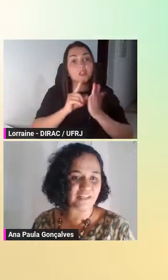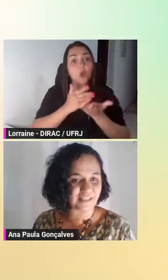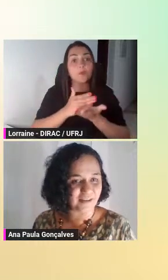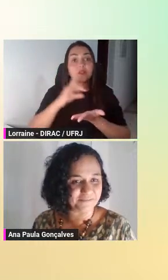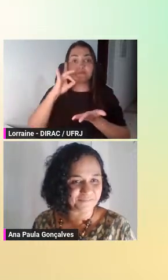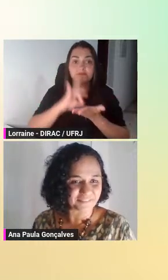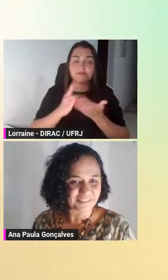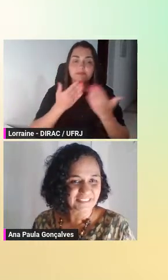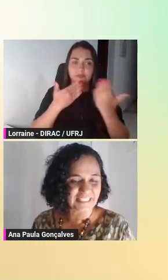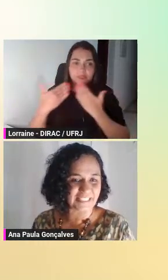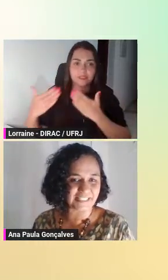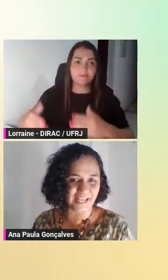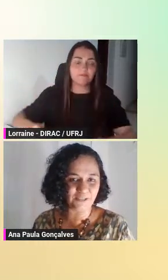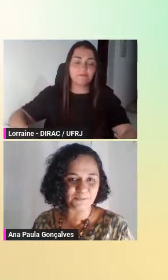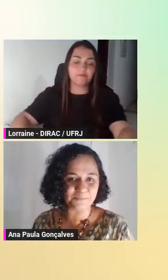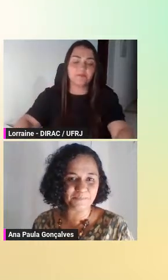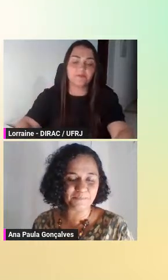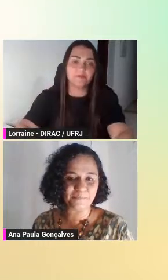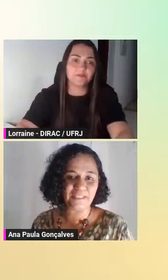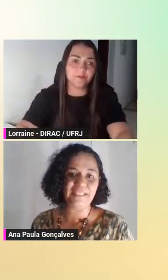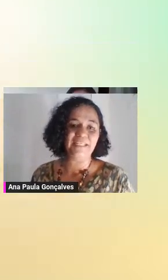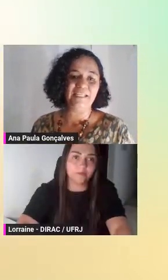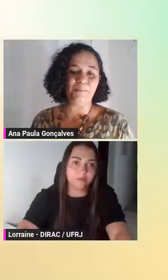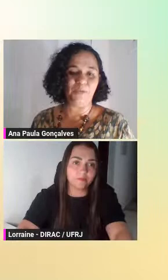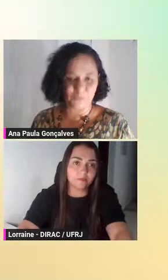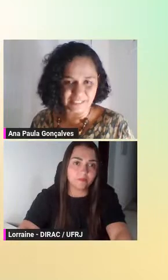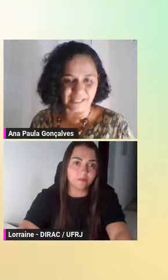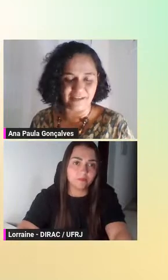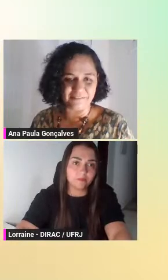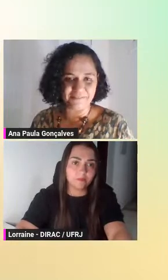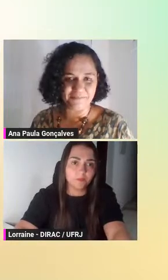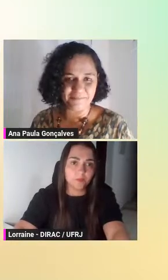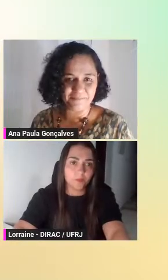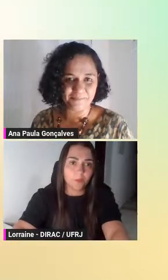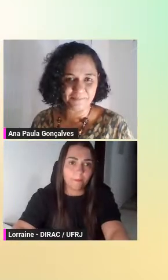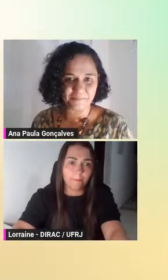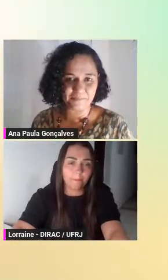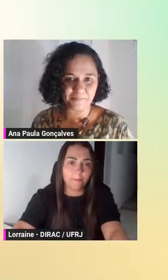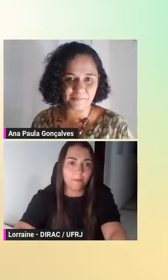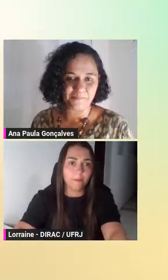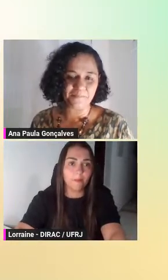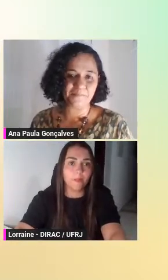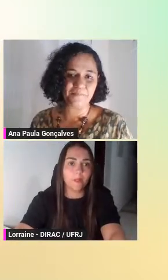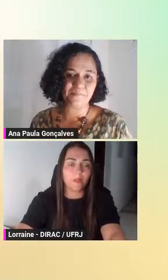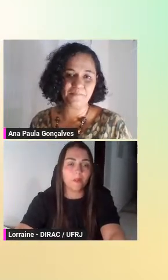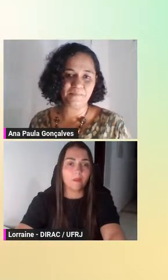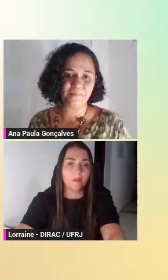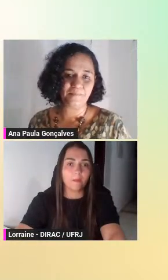a conversar. Tá certo? Pode passar.